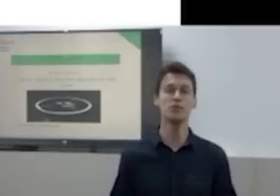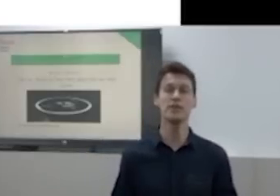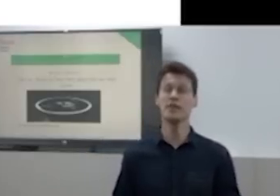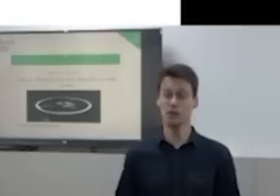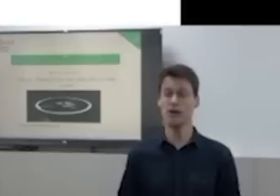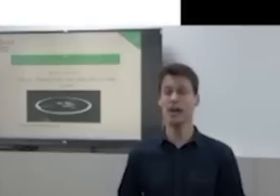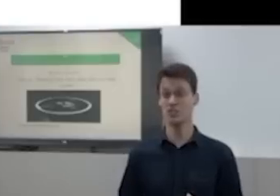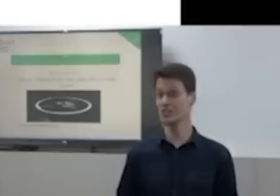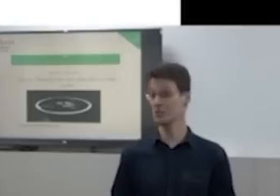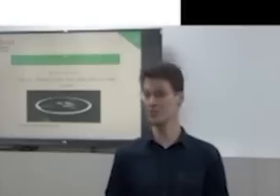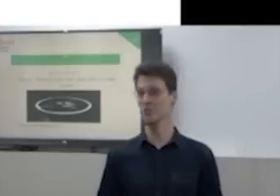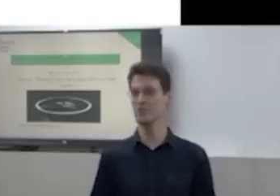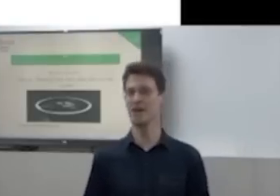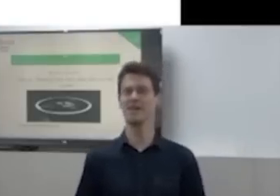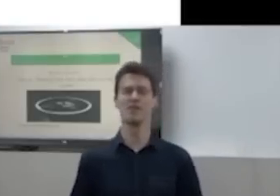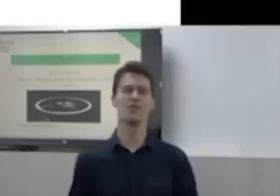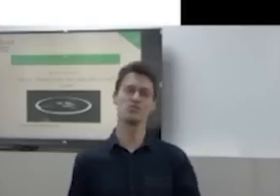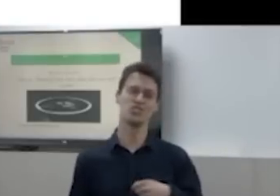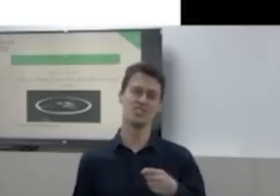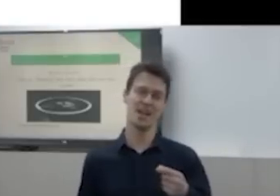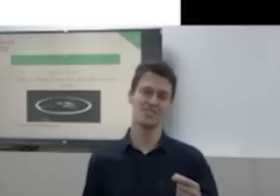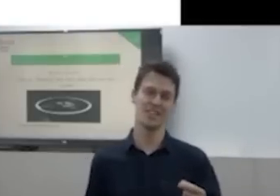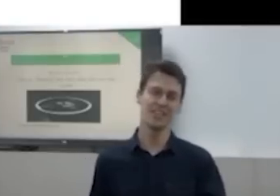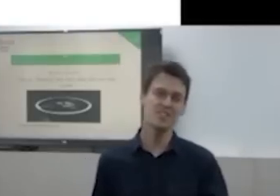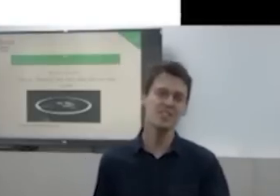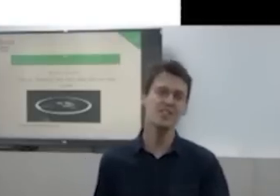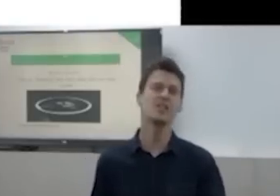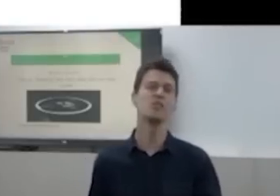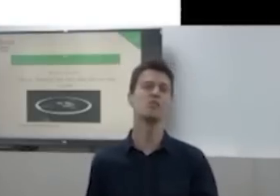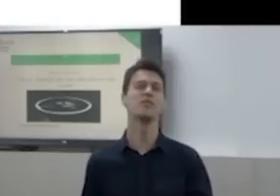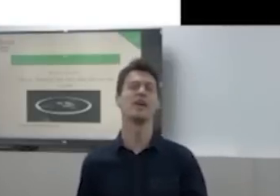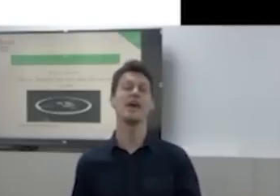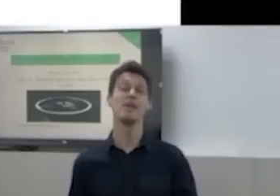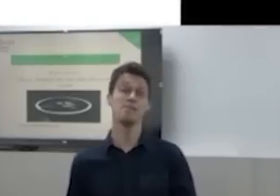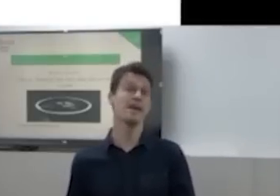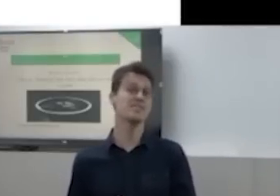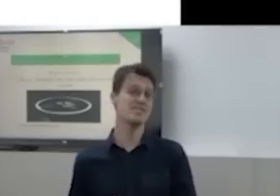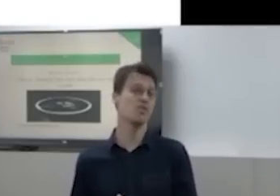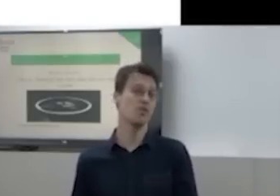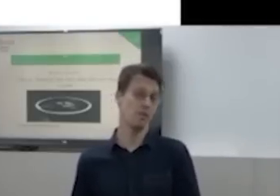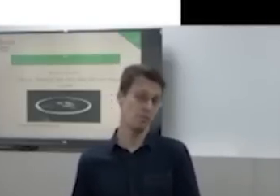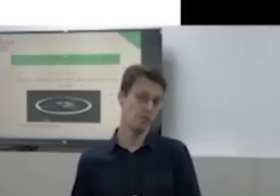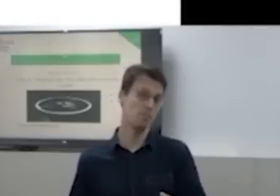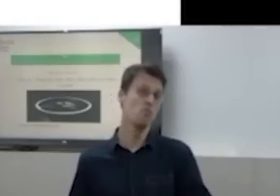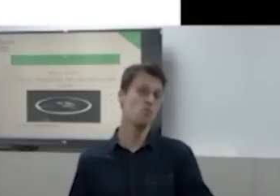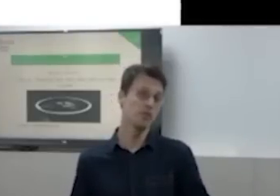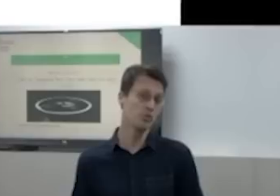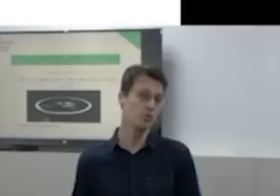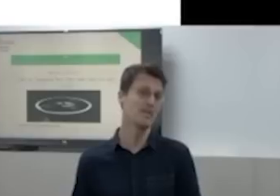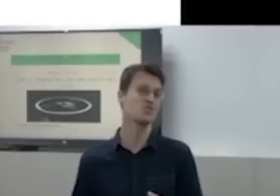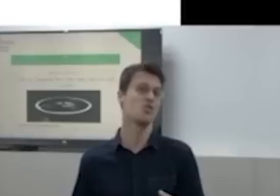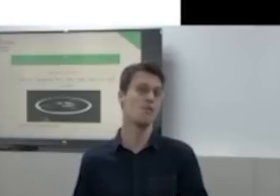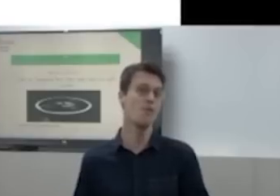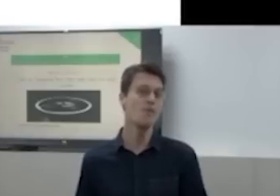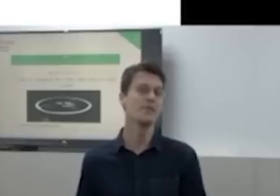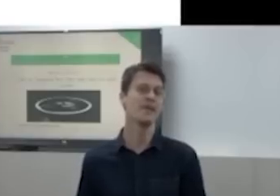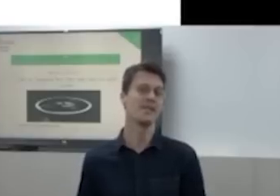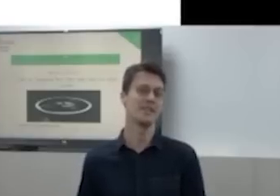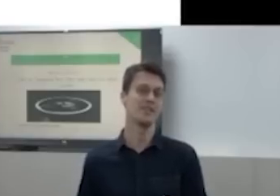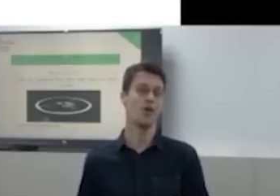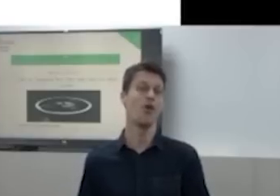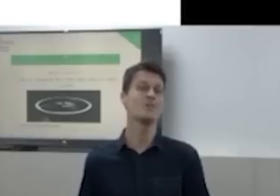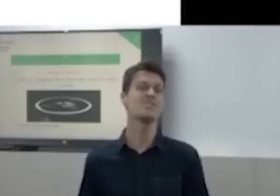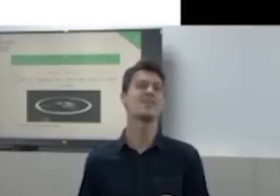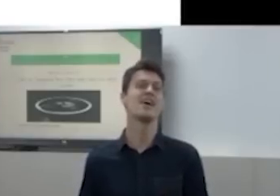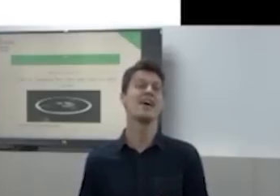cantor favorito. Então, a gente costuma ver os noticiários na televisão, mas muito mais